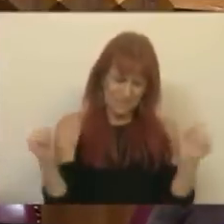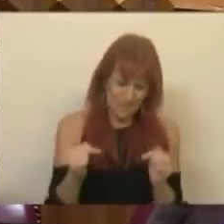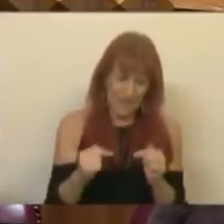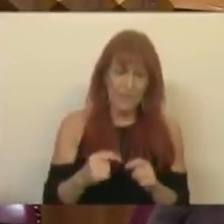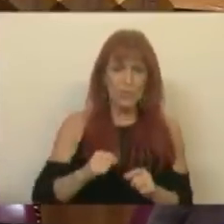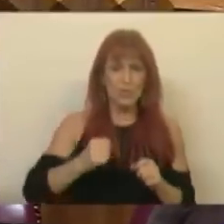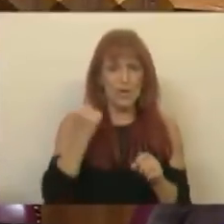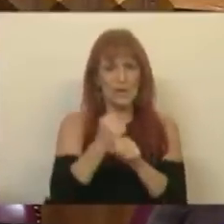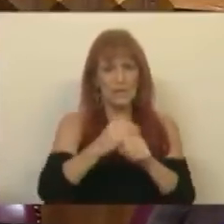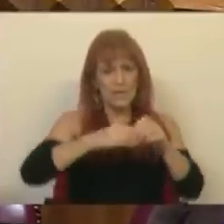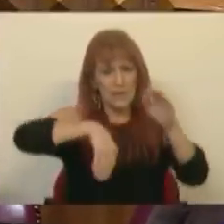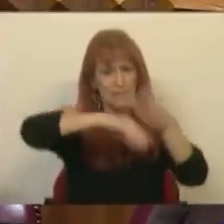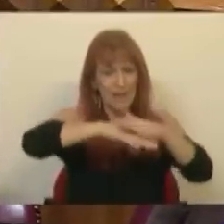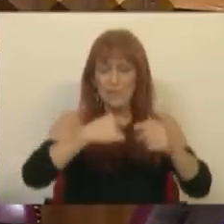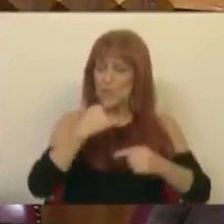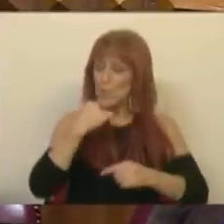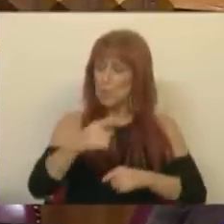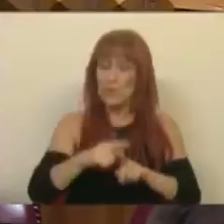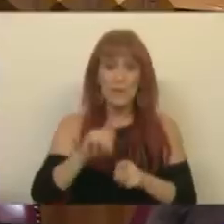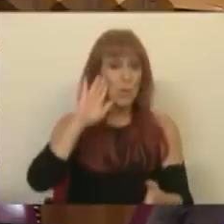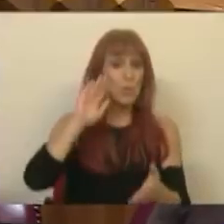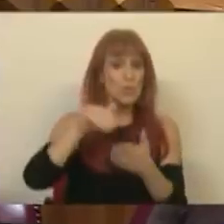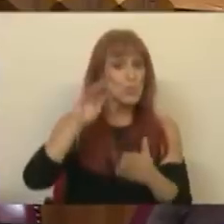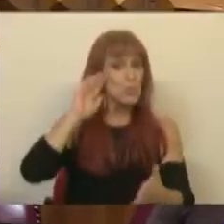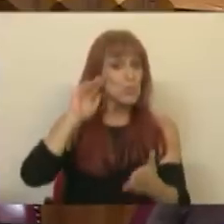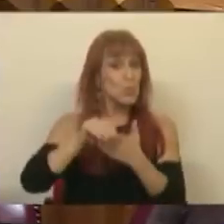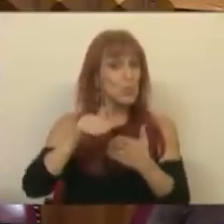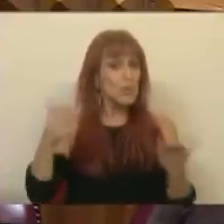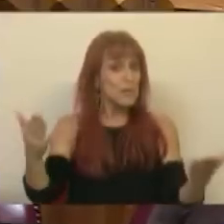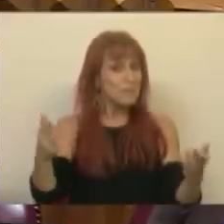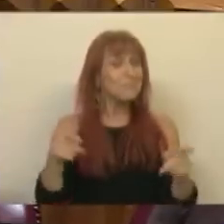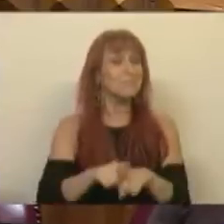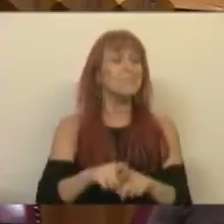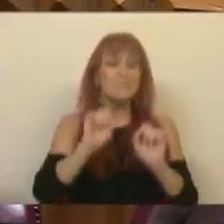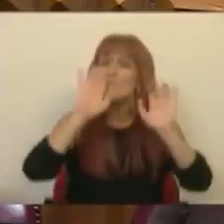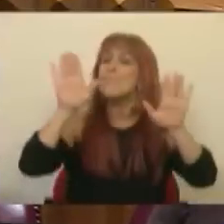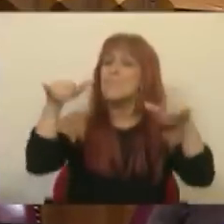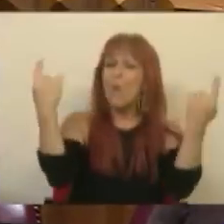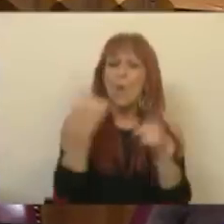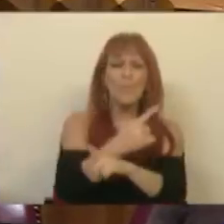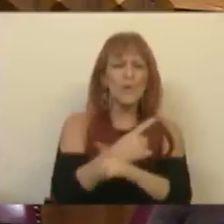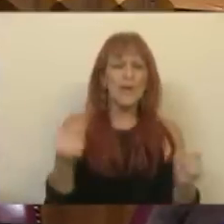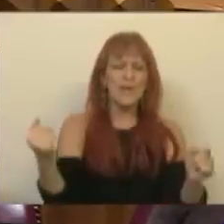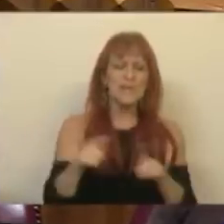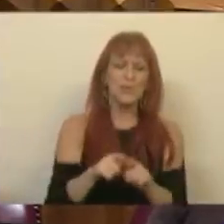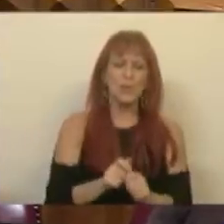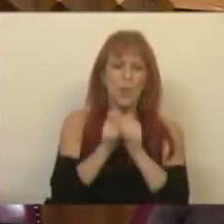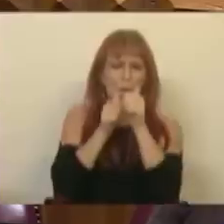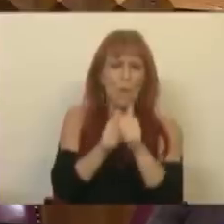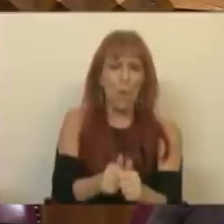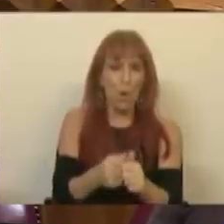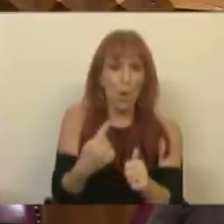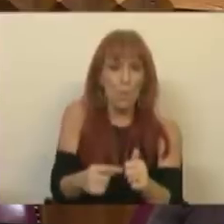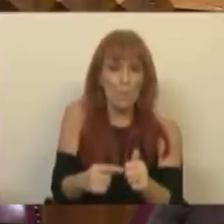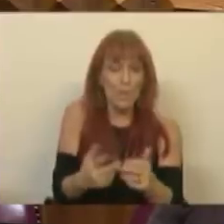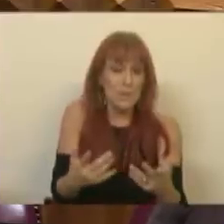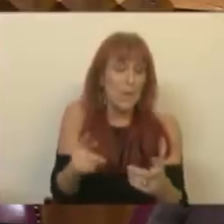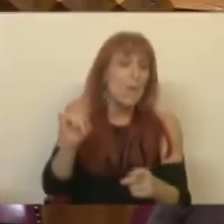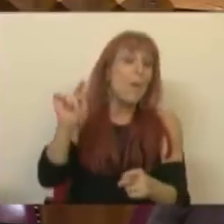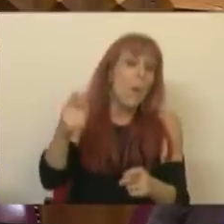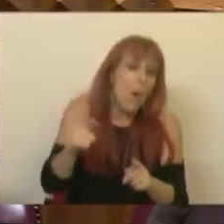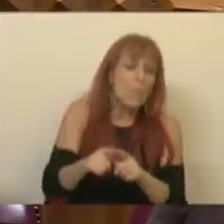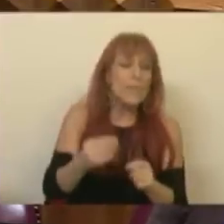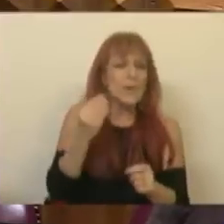o emprego em máximos e devo dizer que esses resultados são possíveis porque temos vindo a cumprir apesar